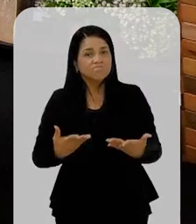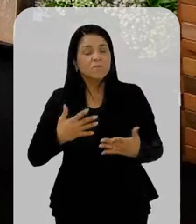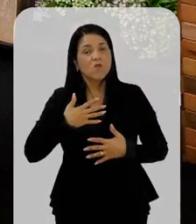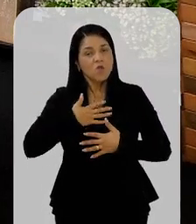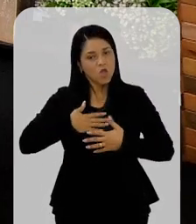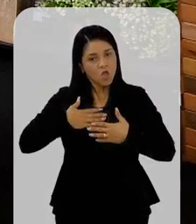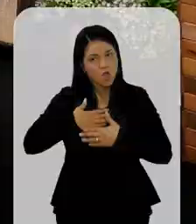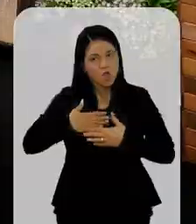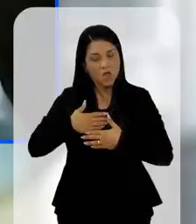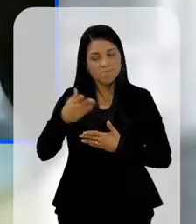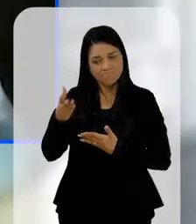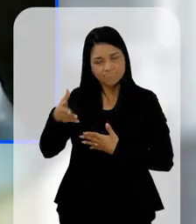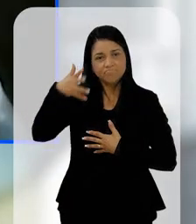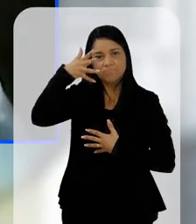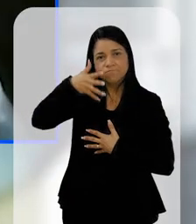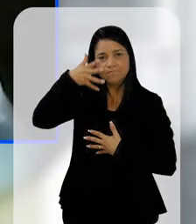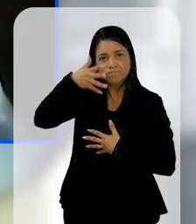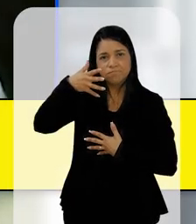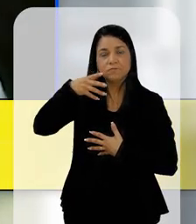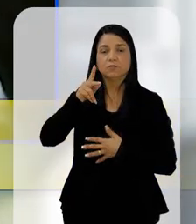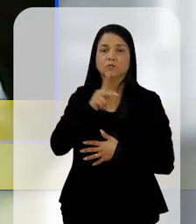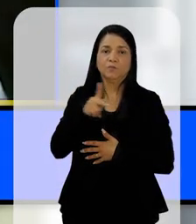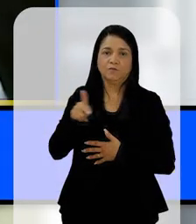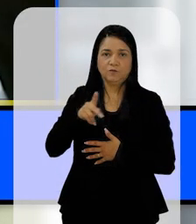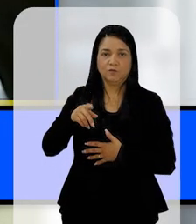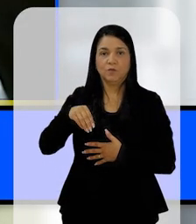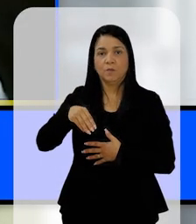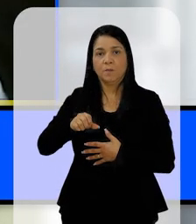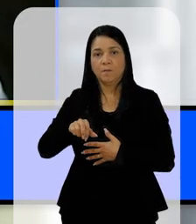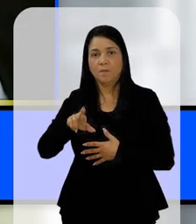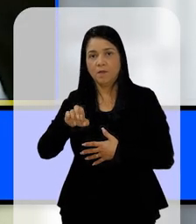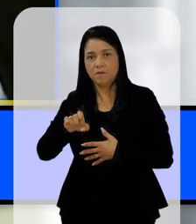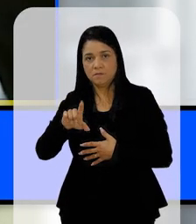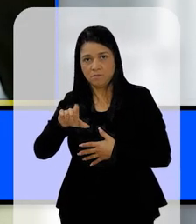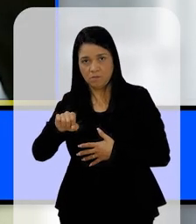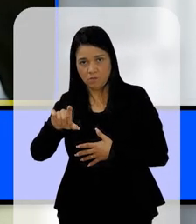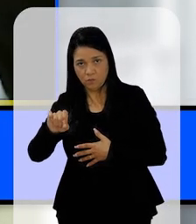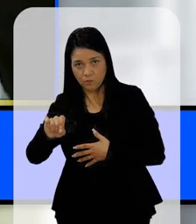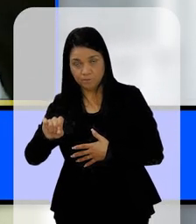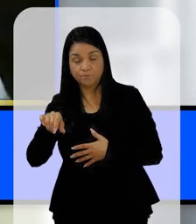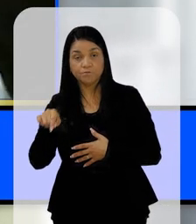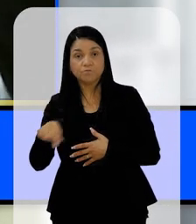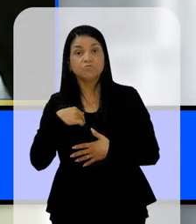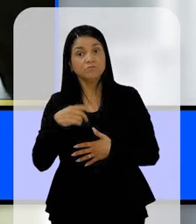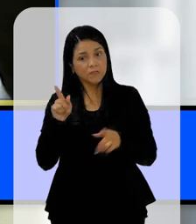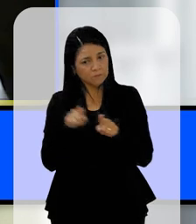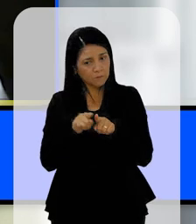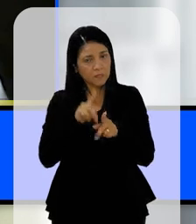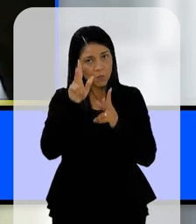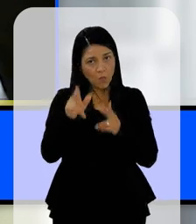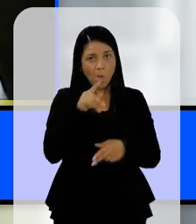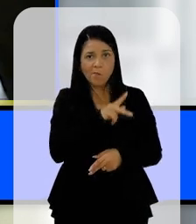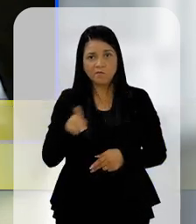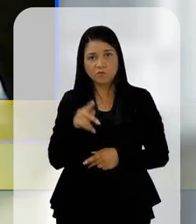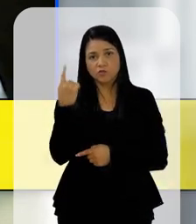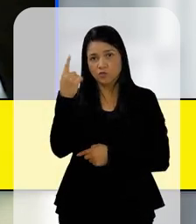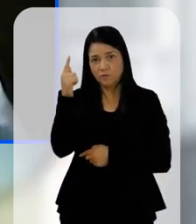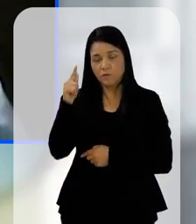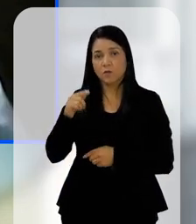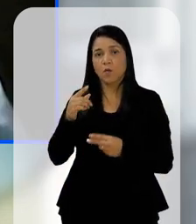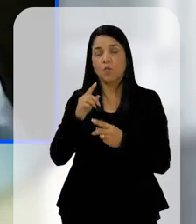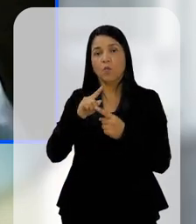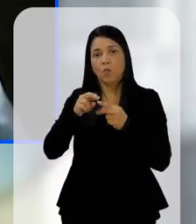Olha, eu gostei muito da apresentação inicial do professor Marcelo Dutra. Eu mesmo sou professor de geografia